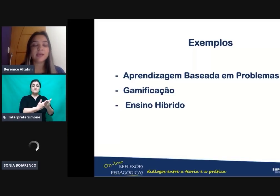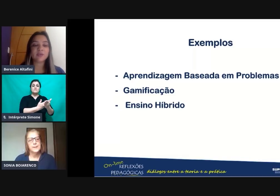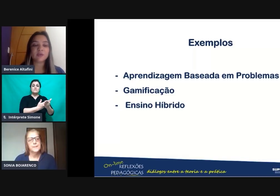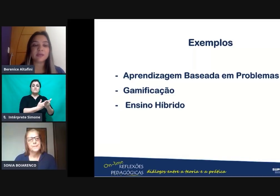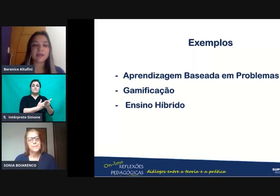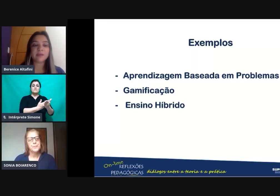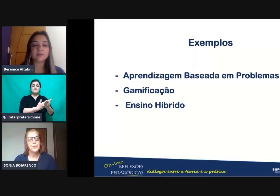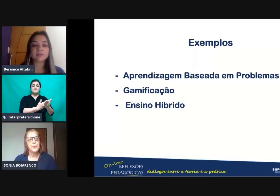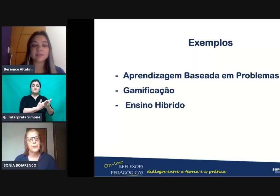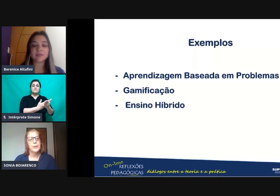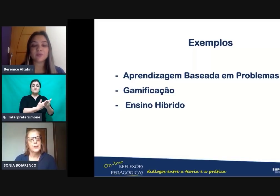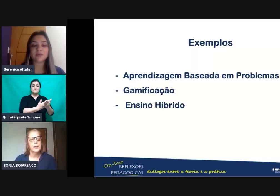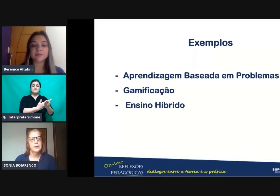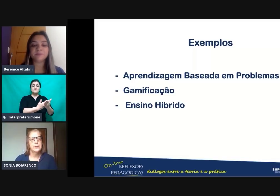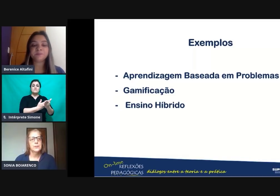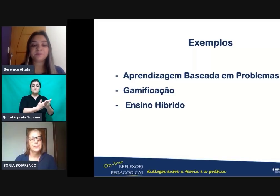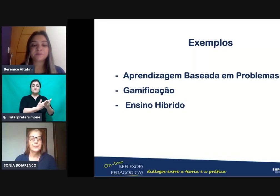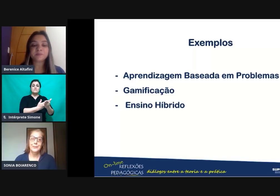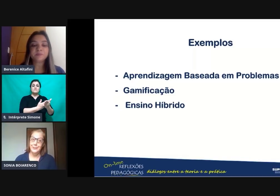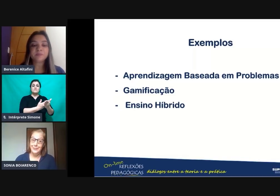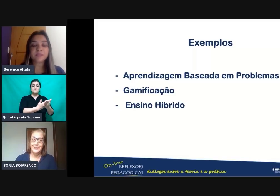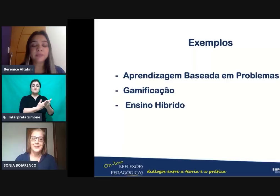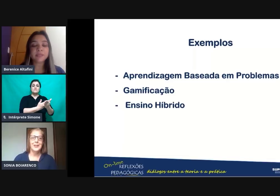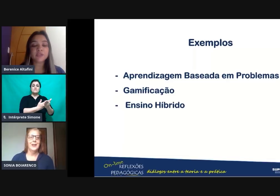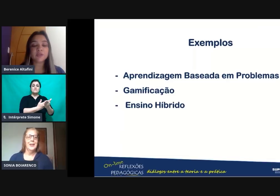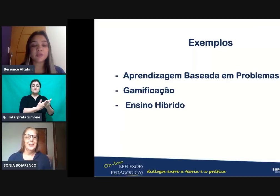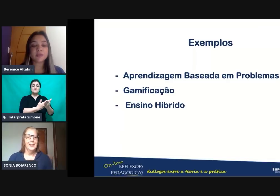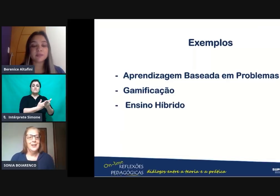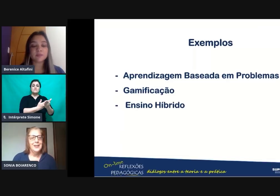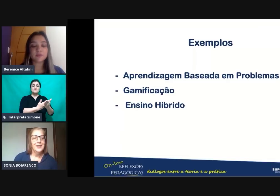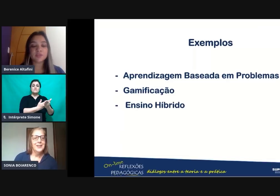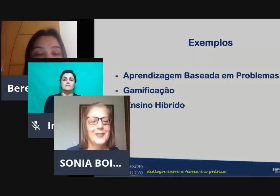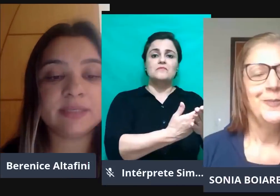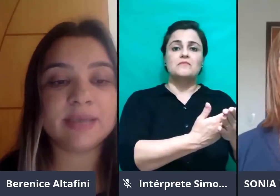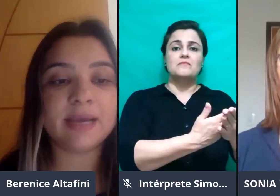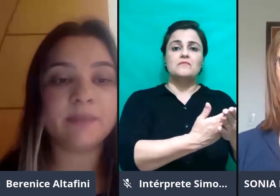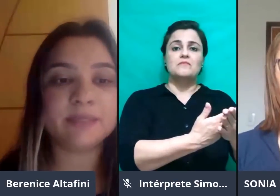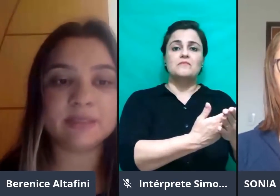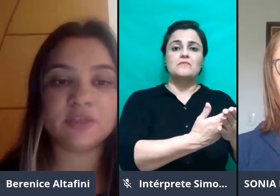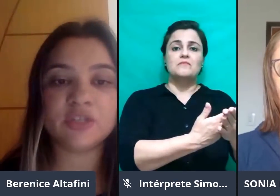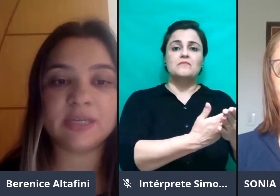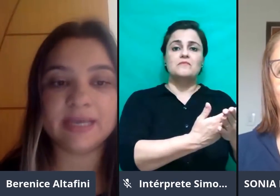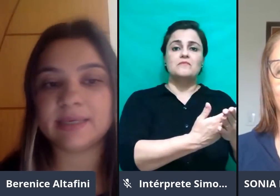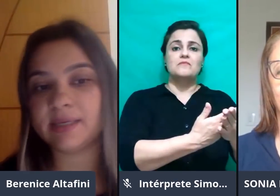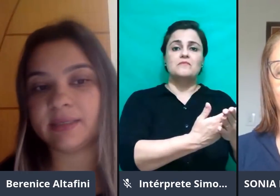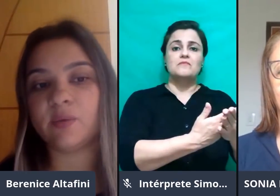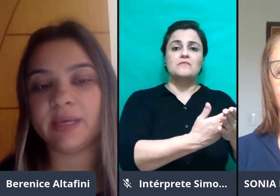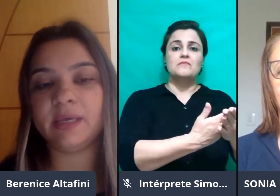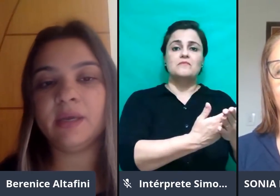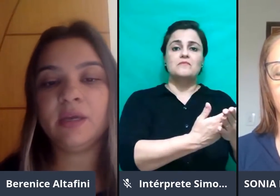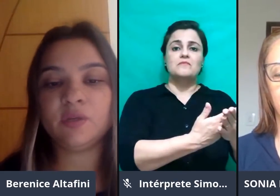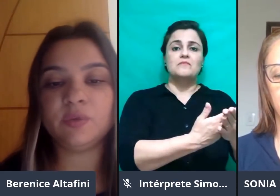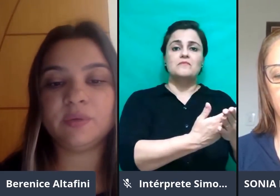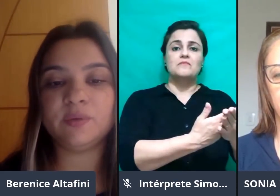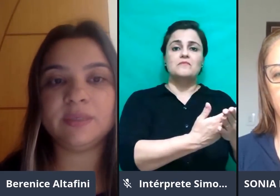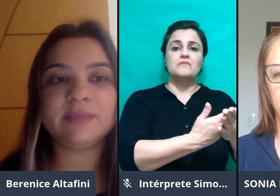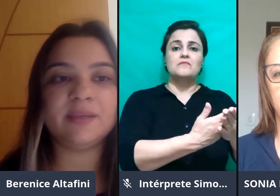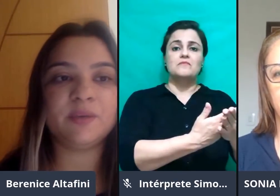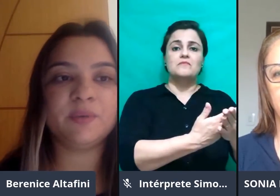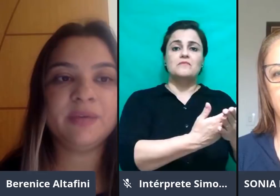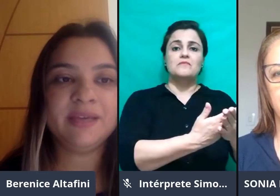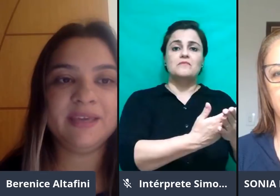nós retornarmos, né, Sônia? Que nós vamos utilizar bastante essa questão aí